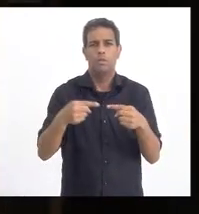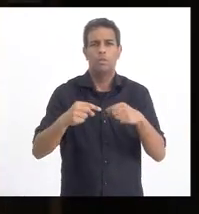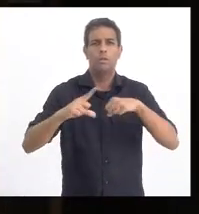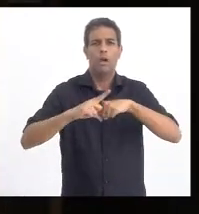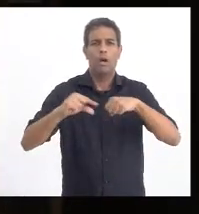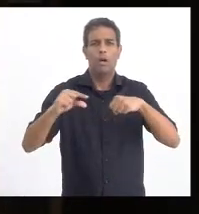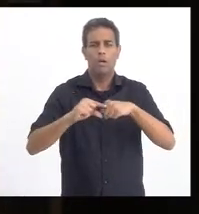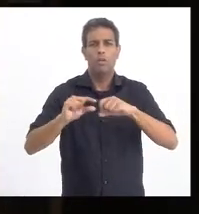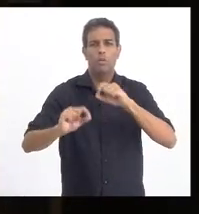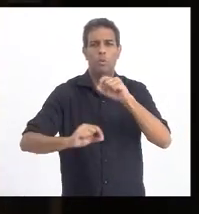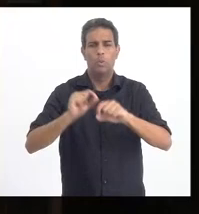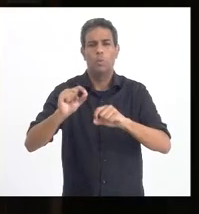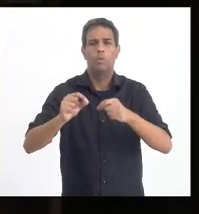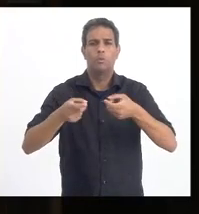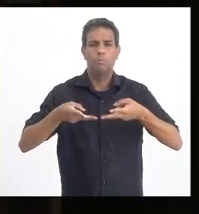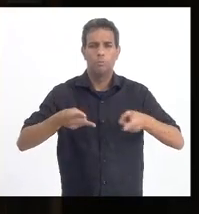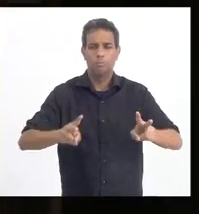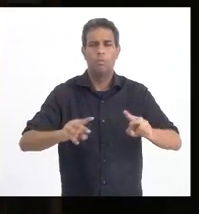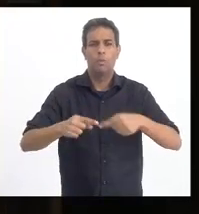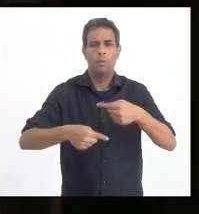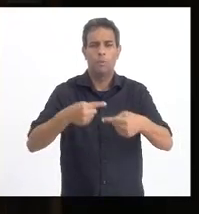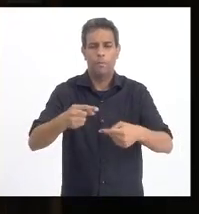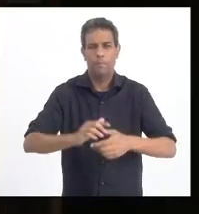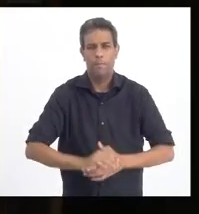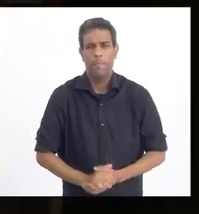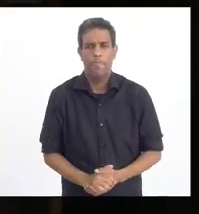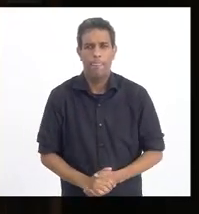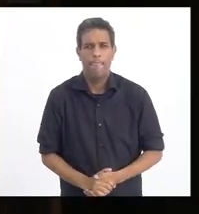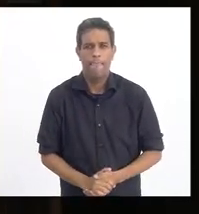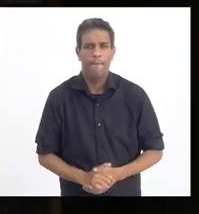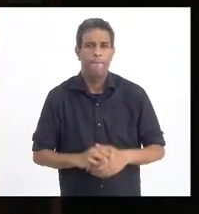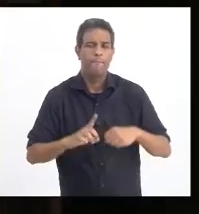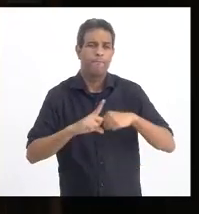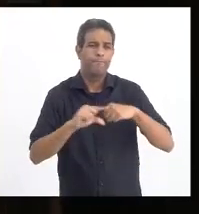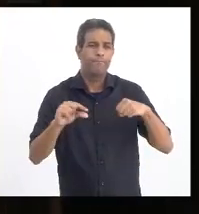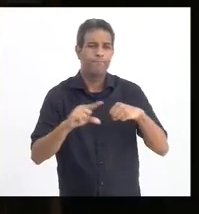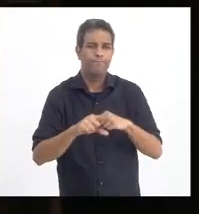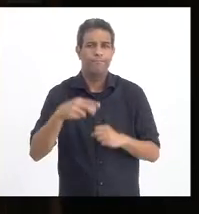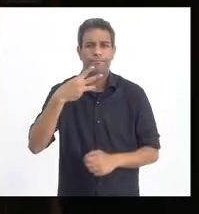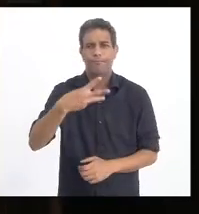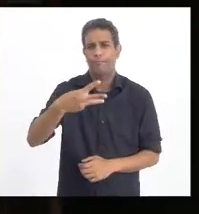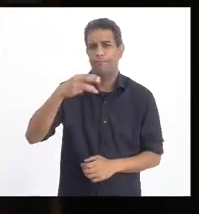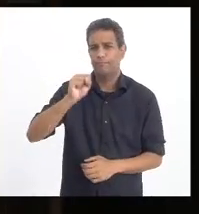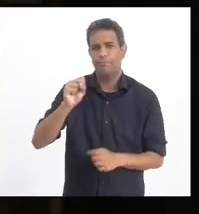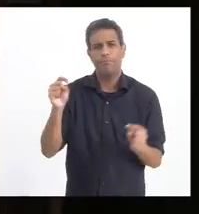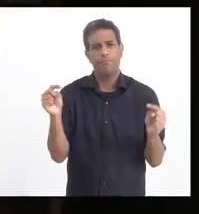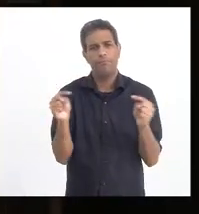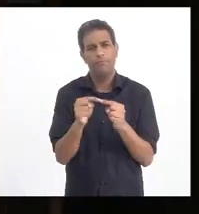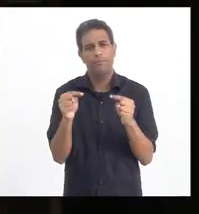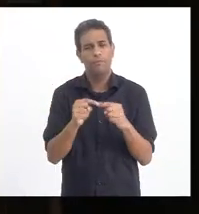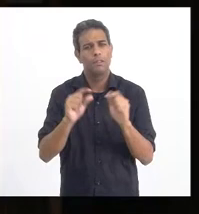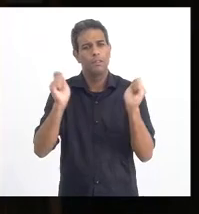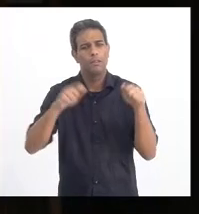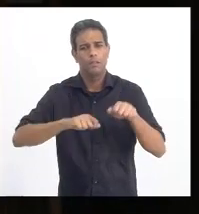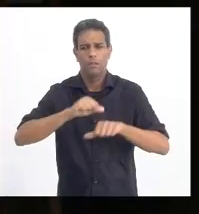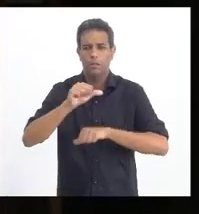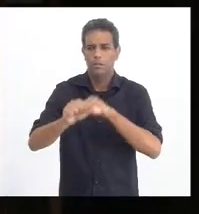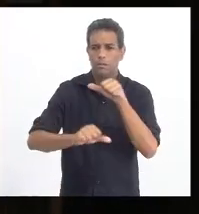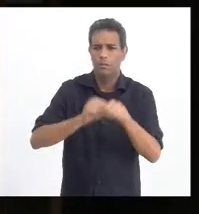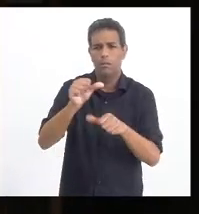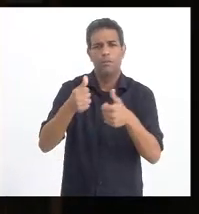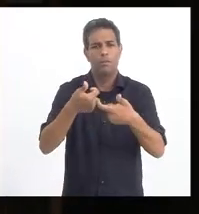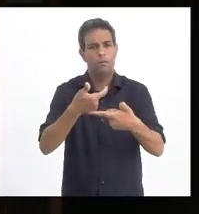obrigados a reproduzir o artigo 38 ele é tão somente um artigo que muda